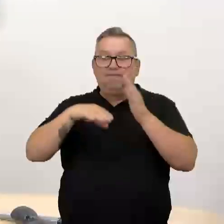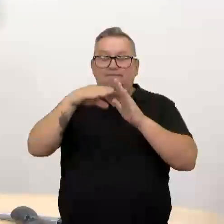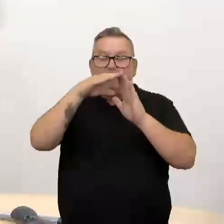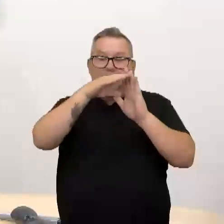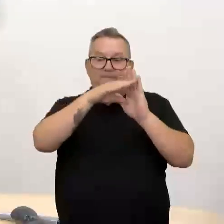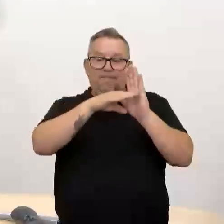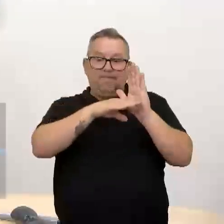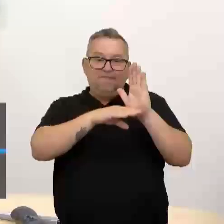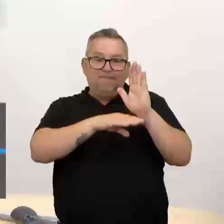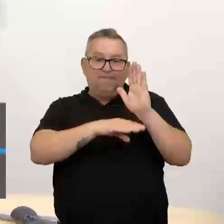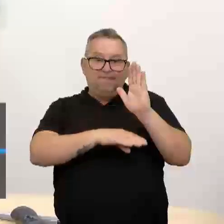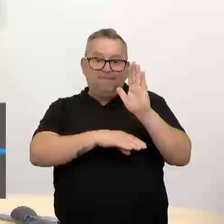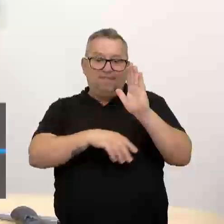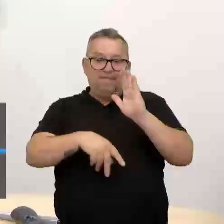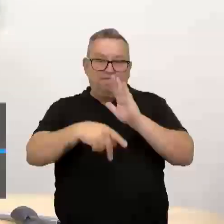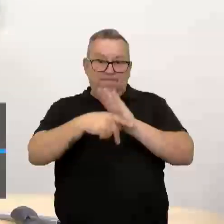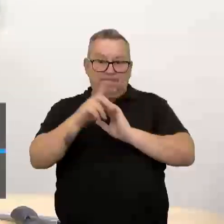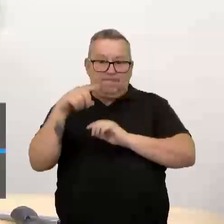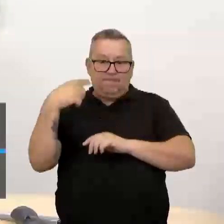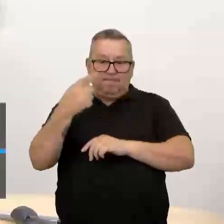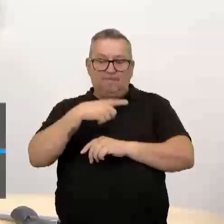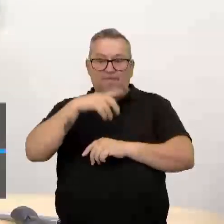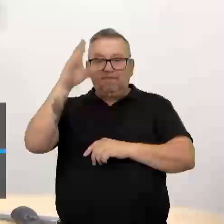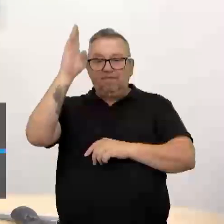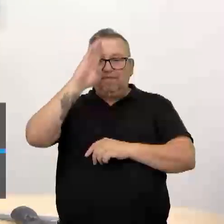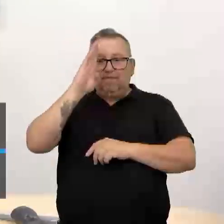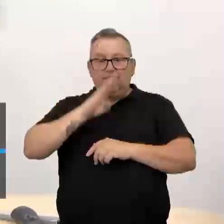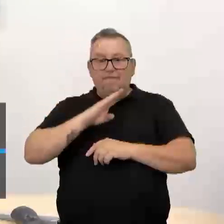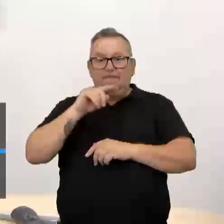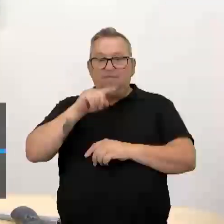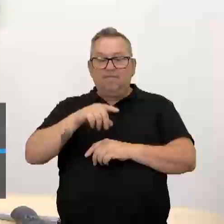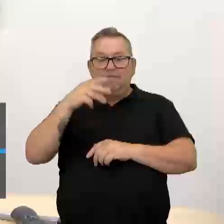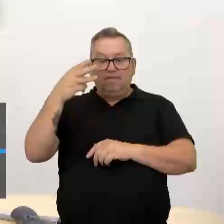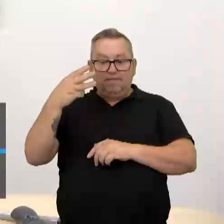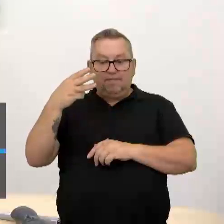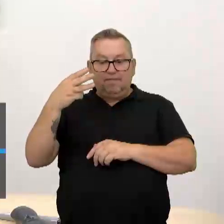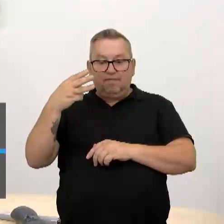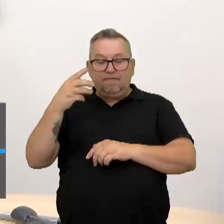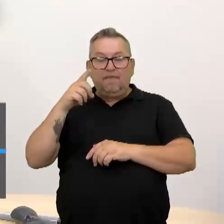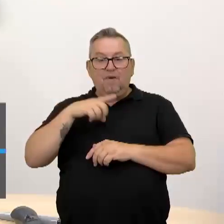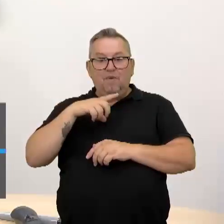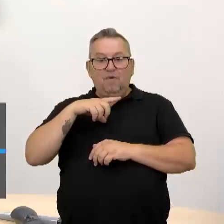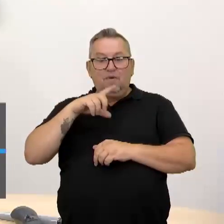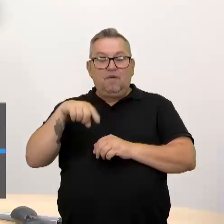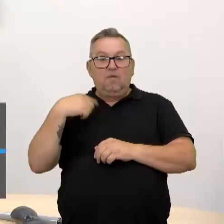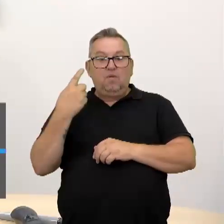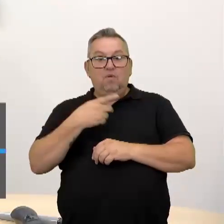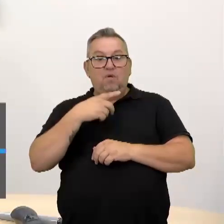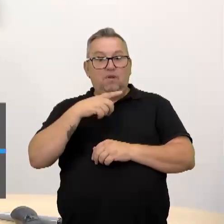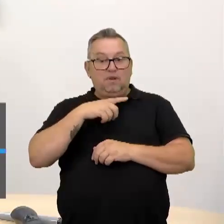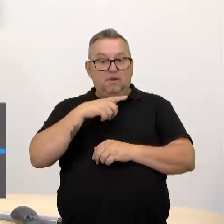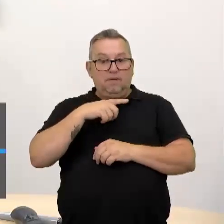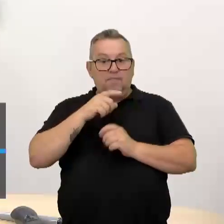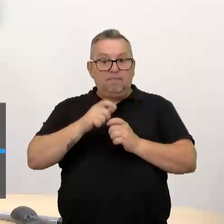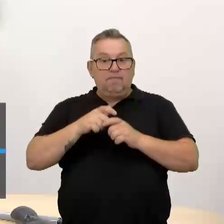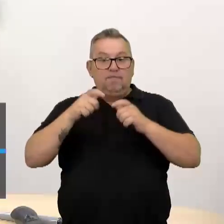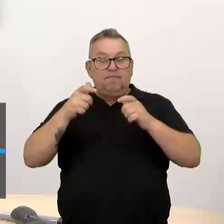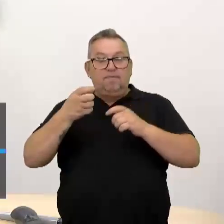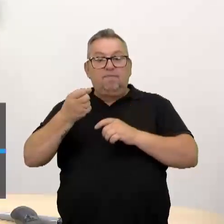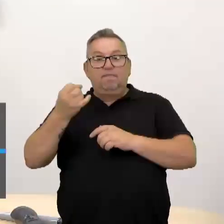aí na tabela são os solos que nós temos no Brasil. Esses 3 são os que nós temos, né, de